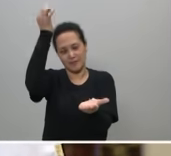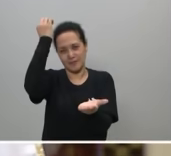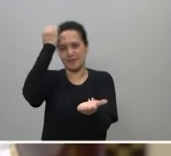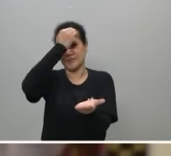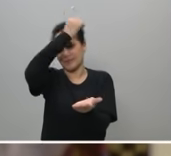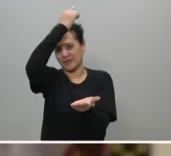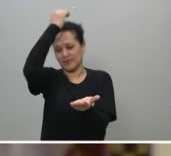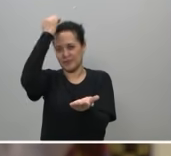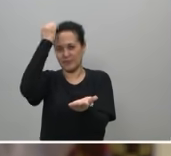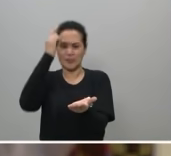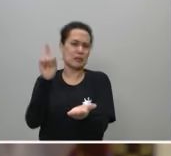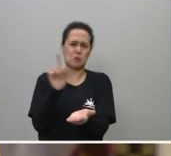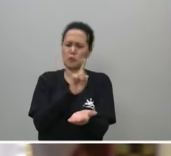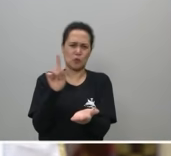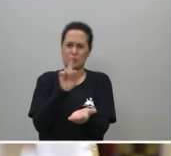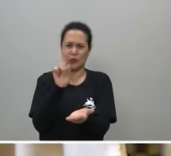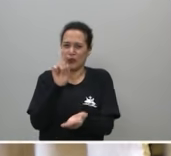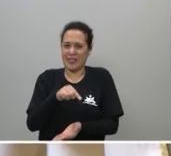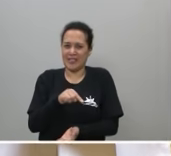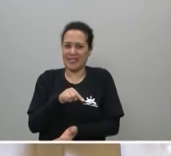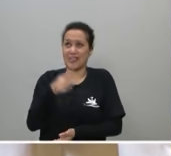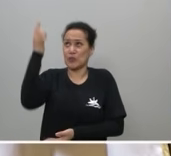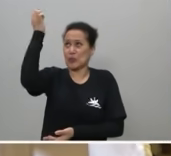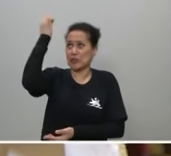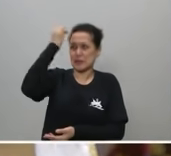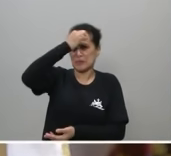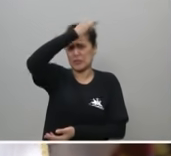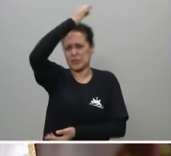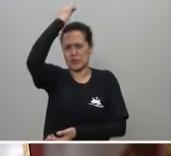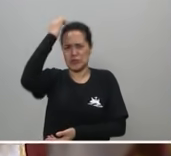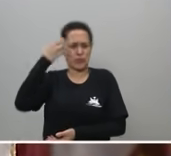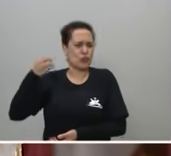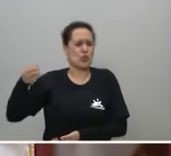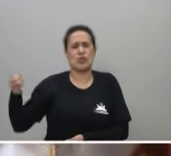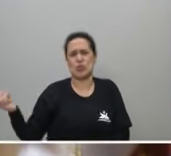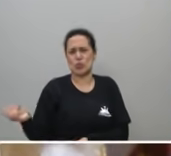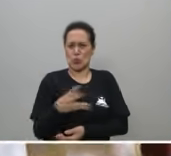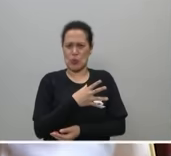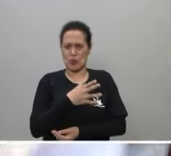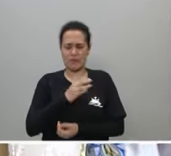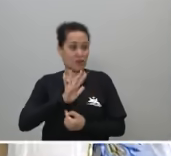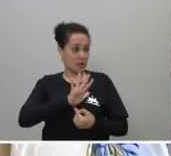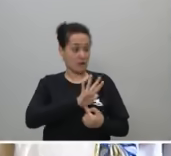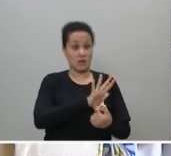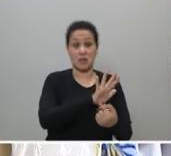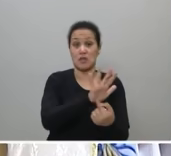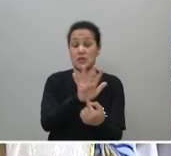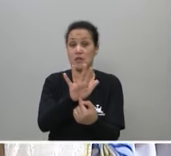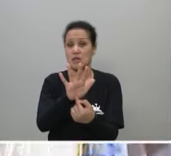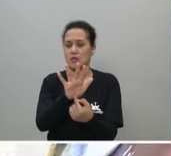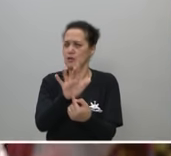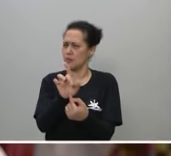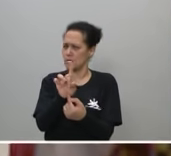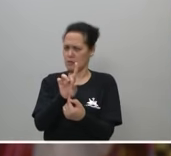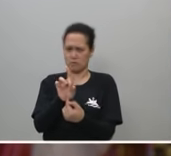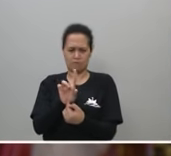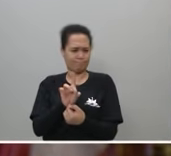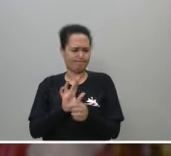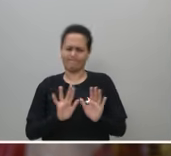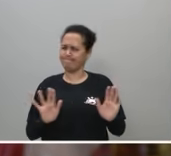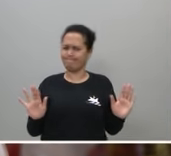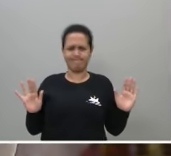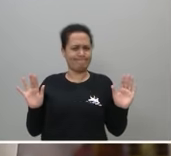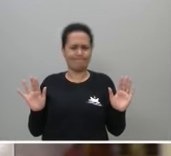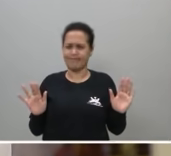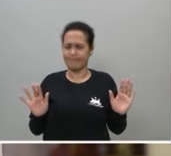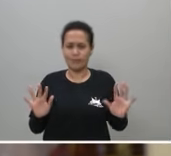novas elucidações, que venha trazer novas revelações. Tudo que tinha de ser revelado já foi